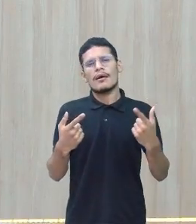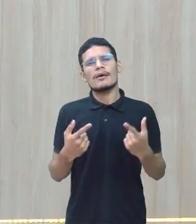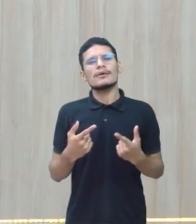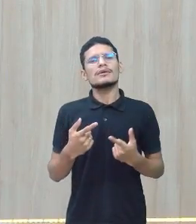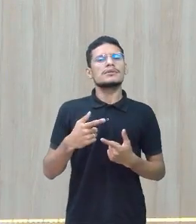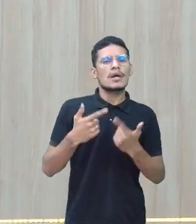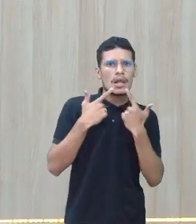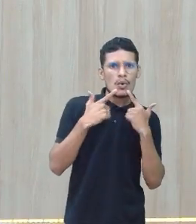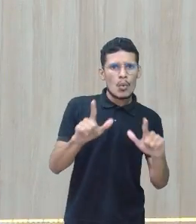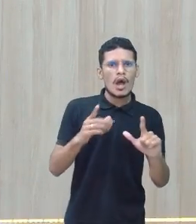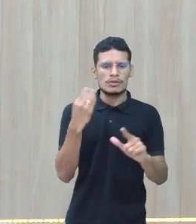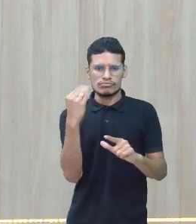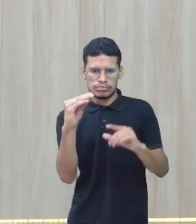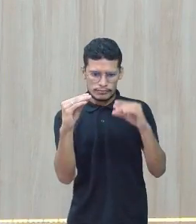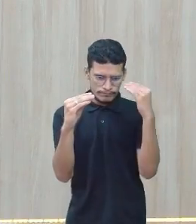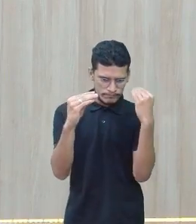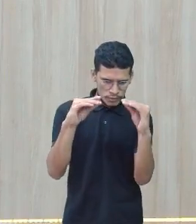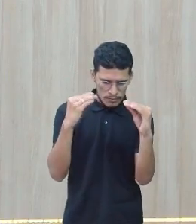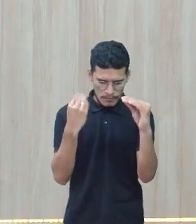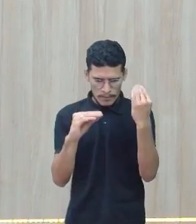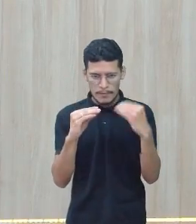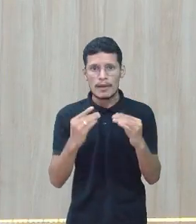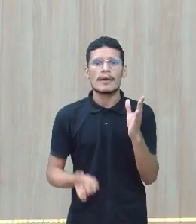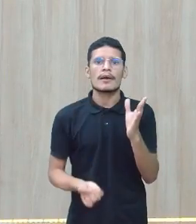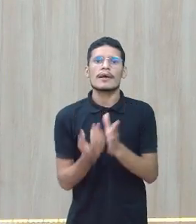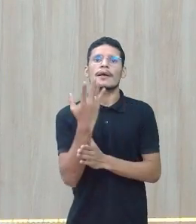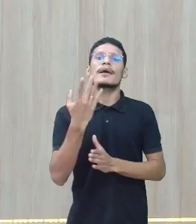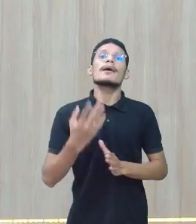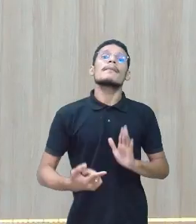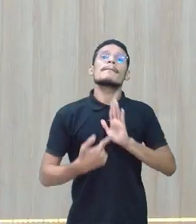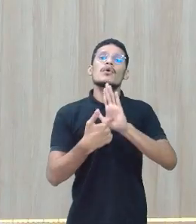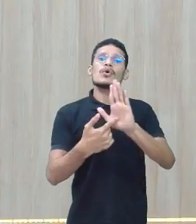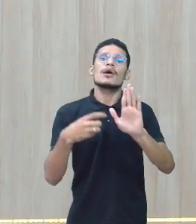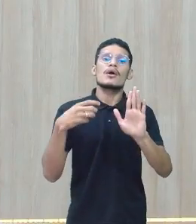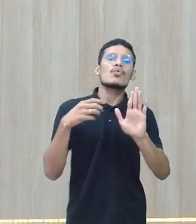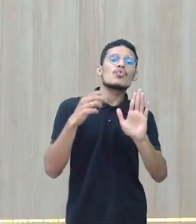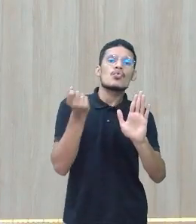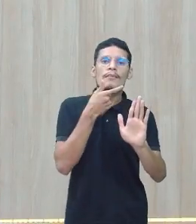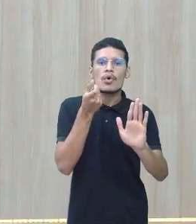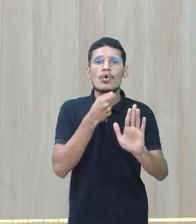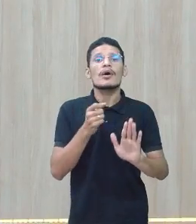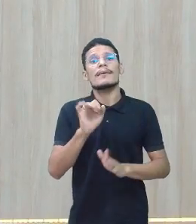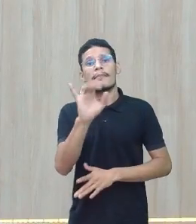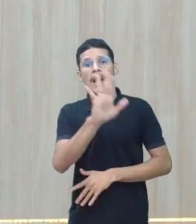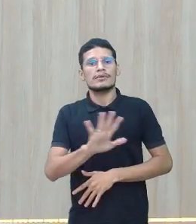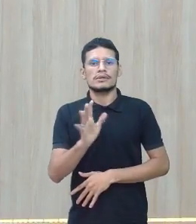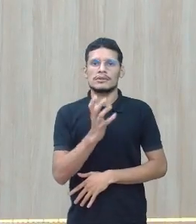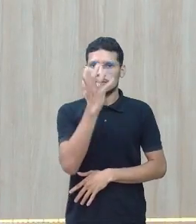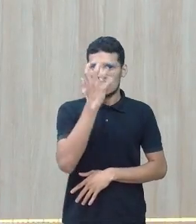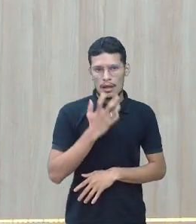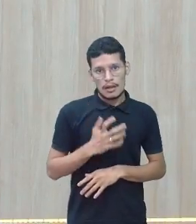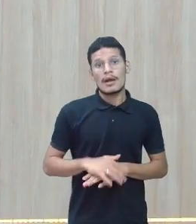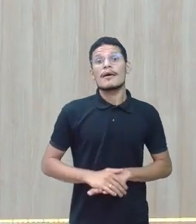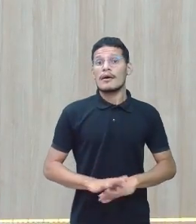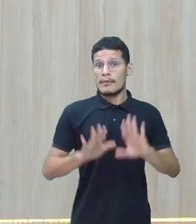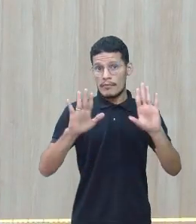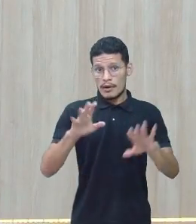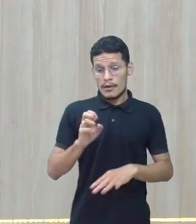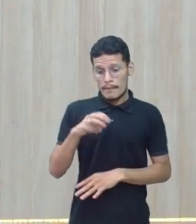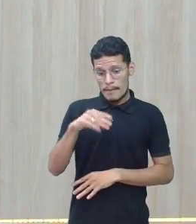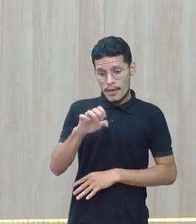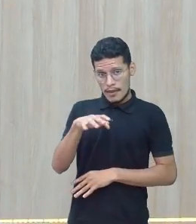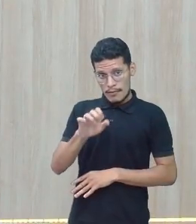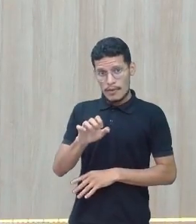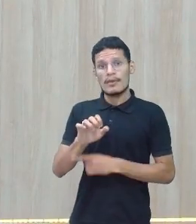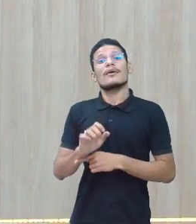recurso de linguagem que traga esse elemento do humor para a imagem que aparentemente é séria. Então, o meme, ele